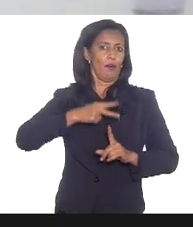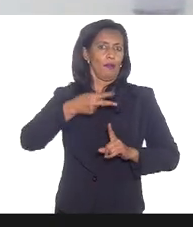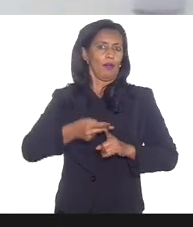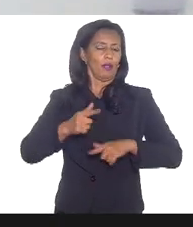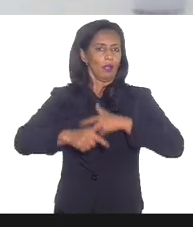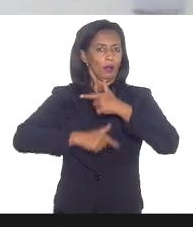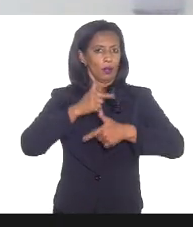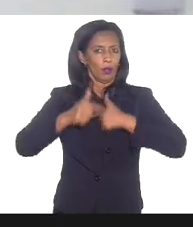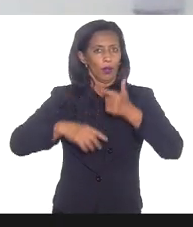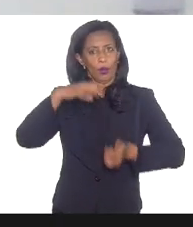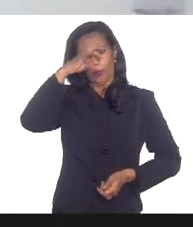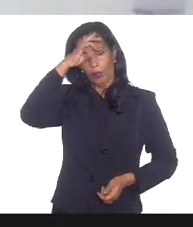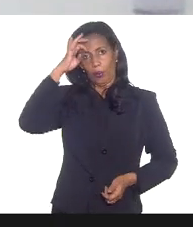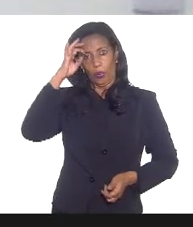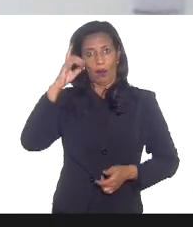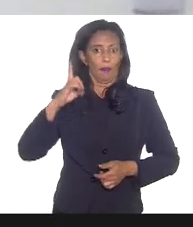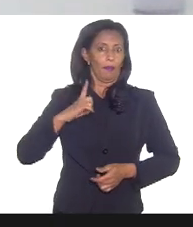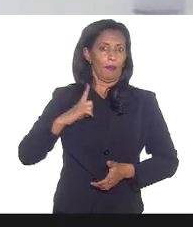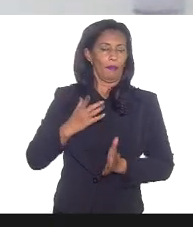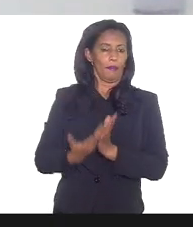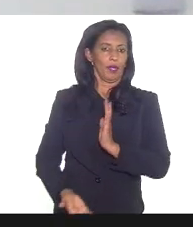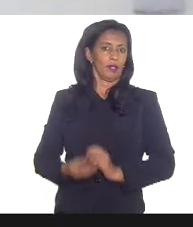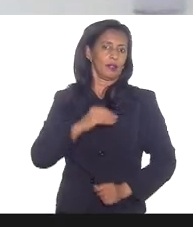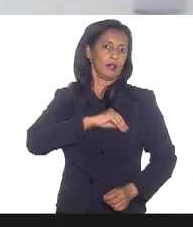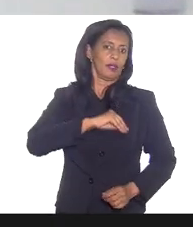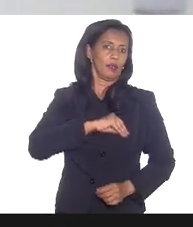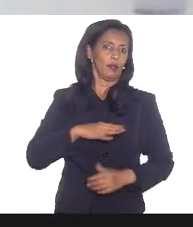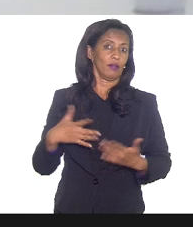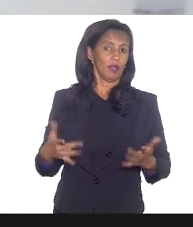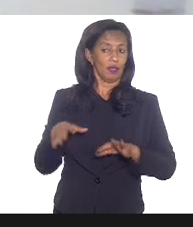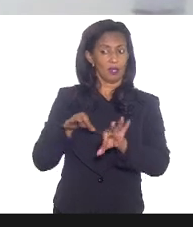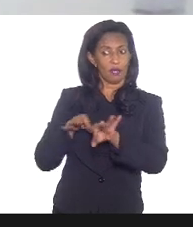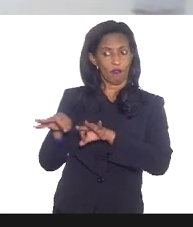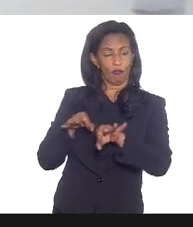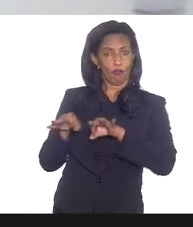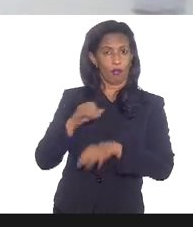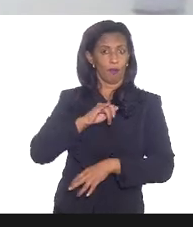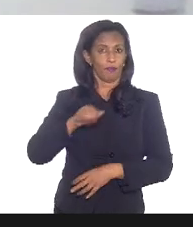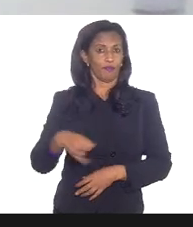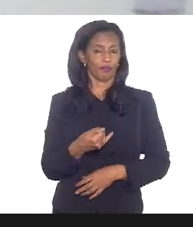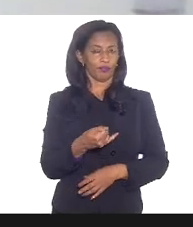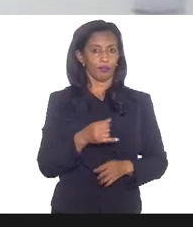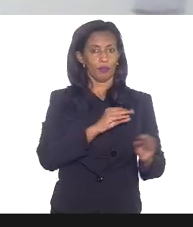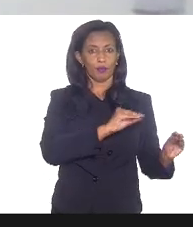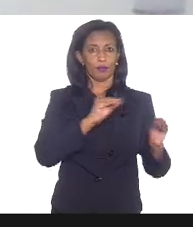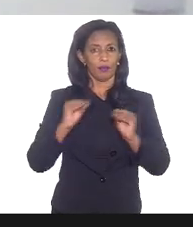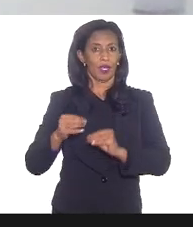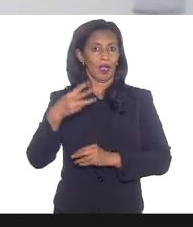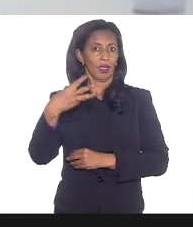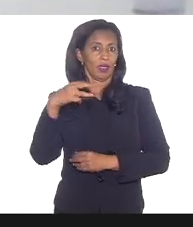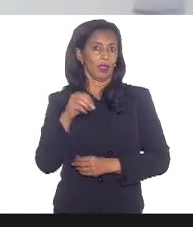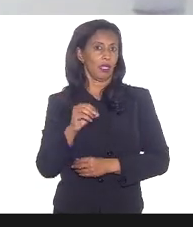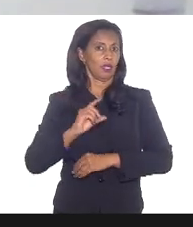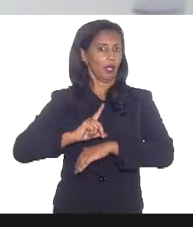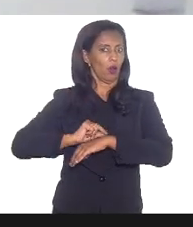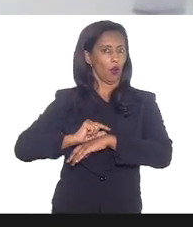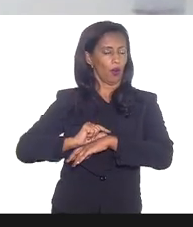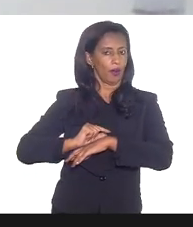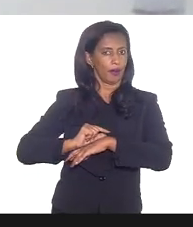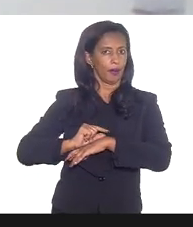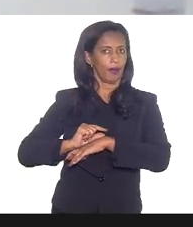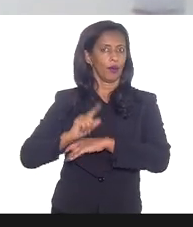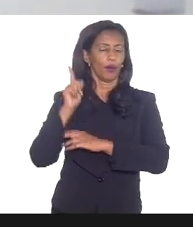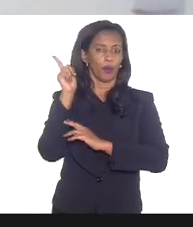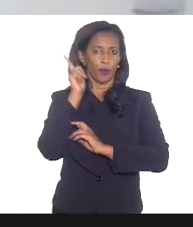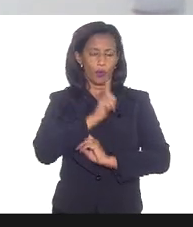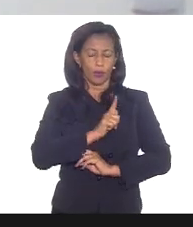de trabalho para compensar perda salarial e que, dessa forma, com a possibilidade de migração para 30 horas, pelo menos